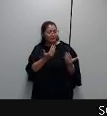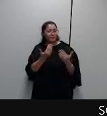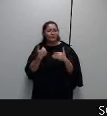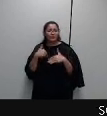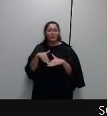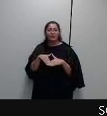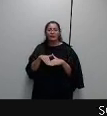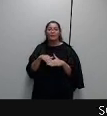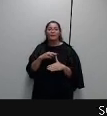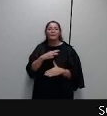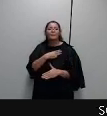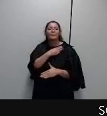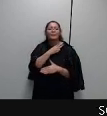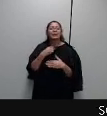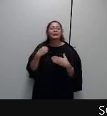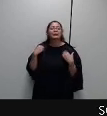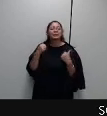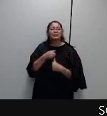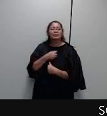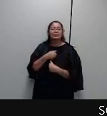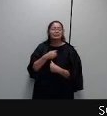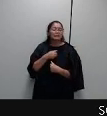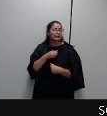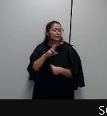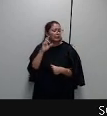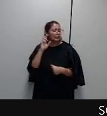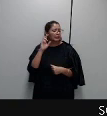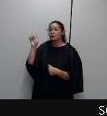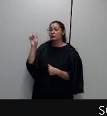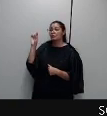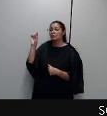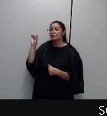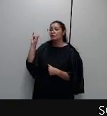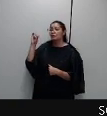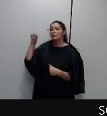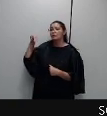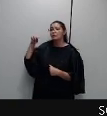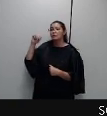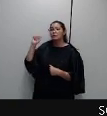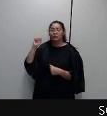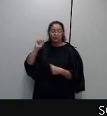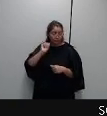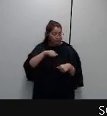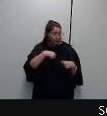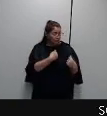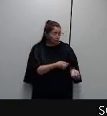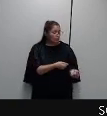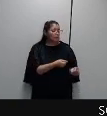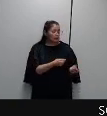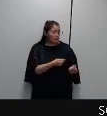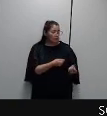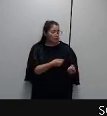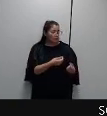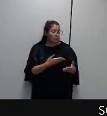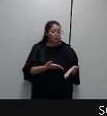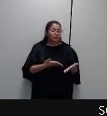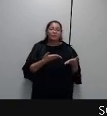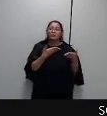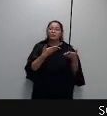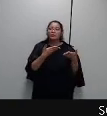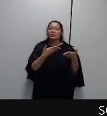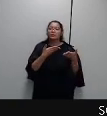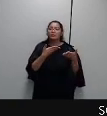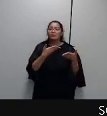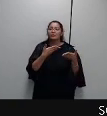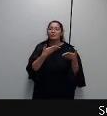que nesse contexto e parece que ainda sim prevalência que o óbice da súmula 7